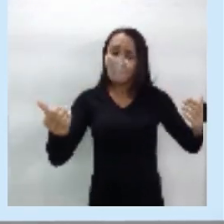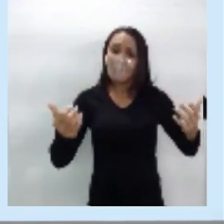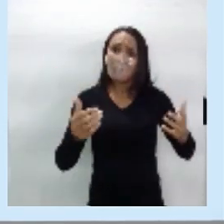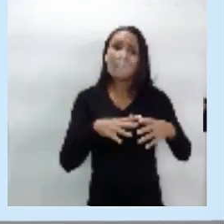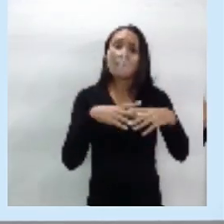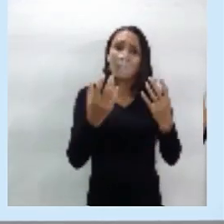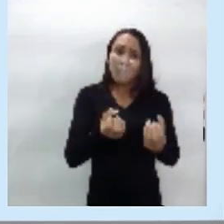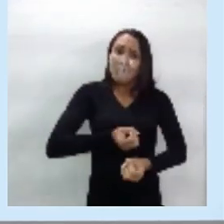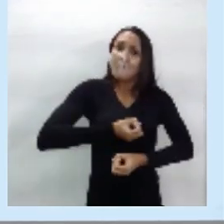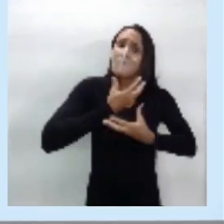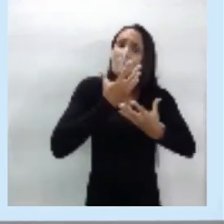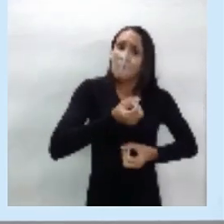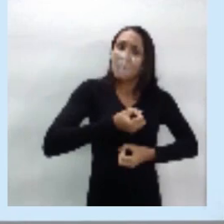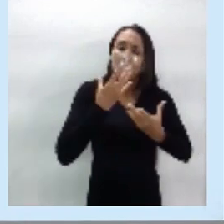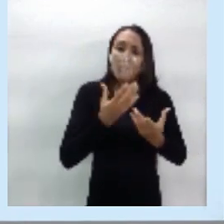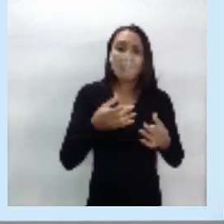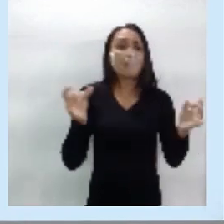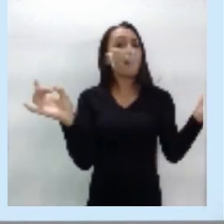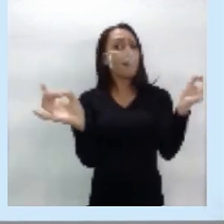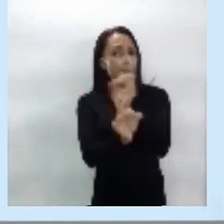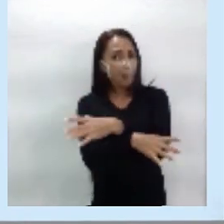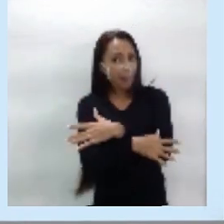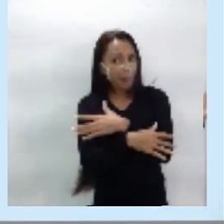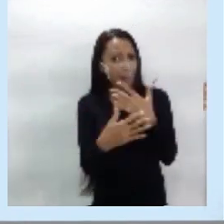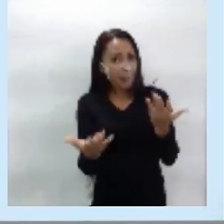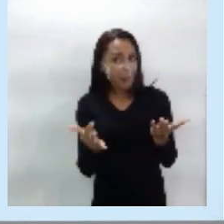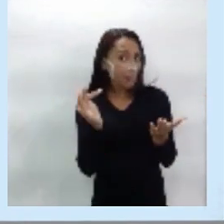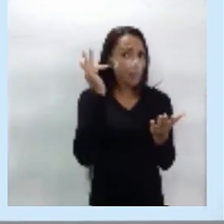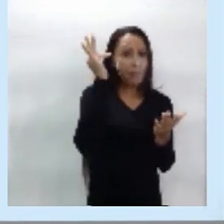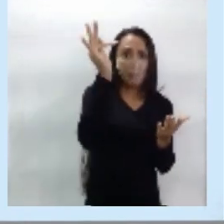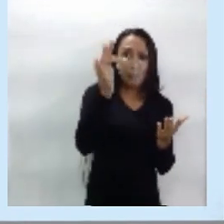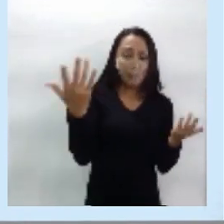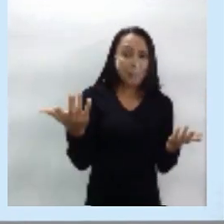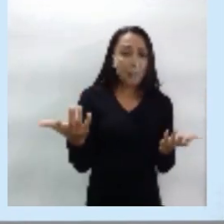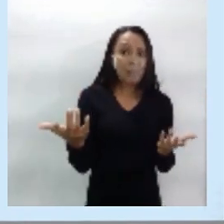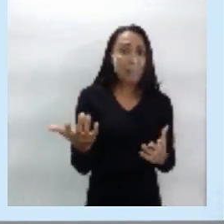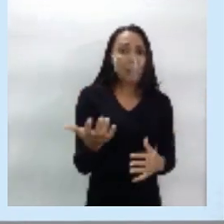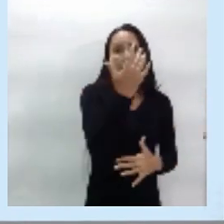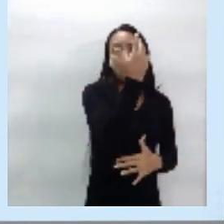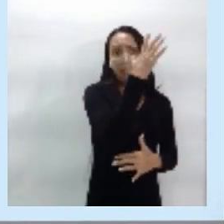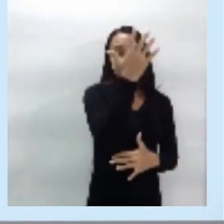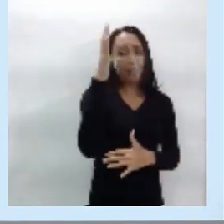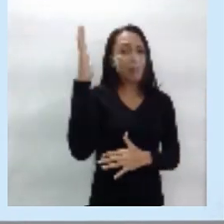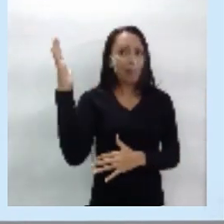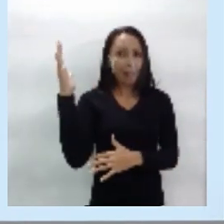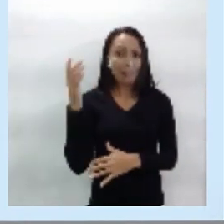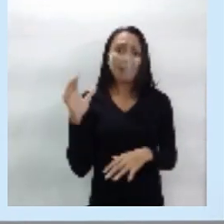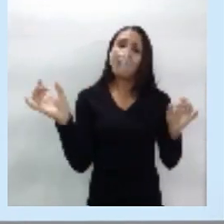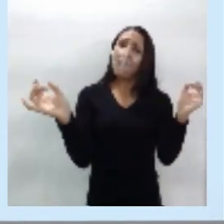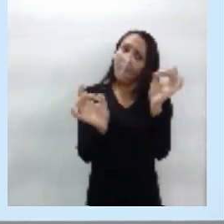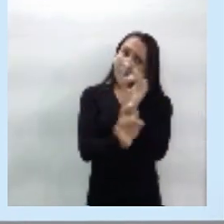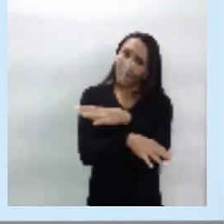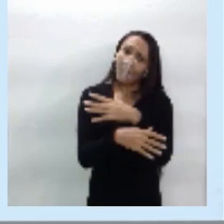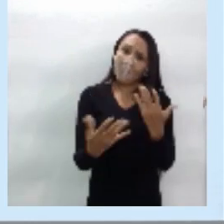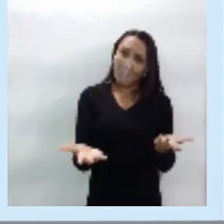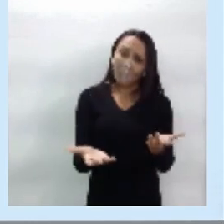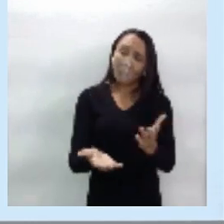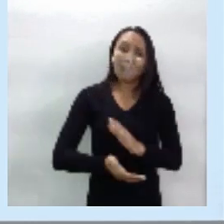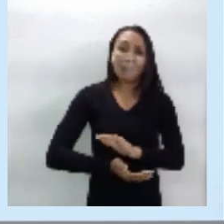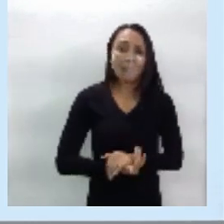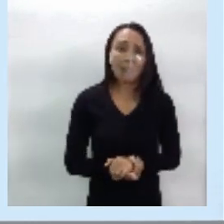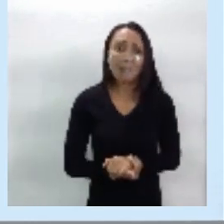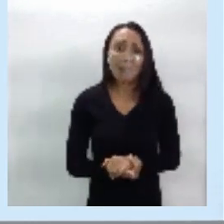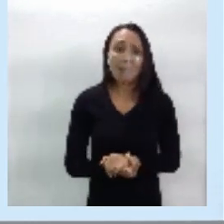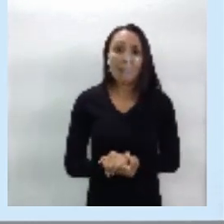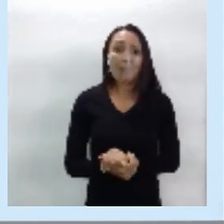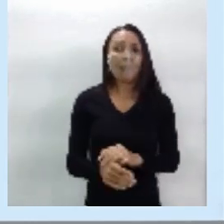ser explorados, um dia ele vai acabar, né? Recursos naturais não são infinitos, eles são